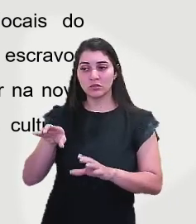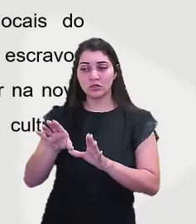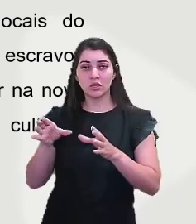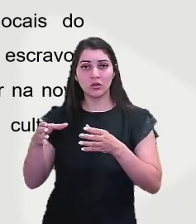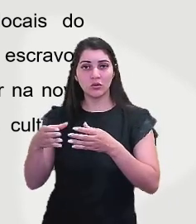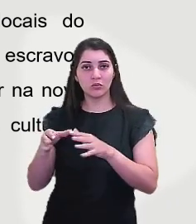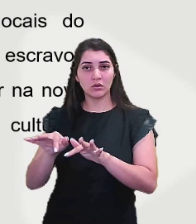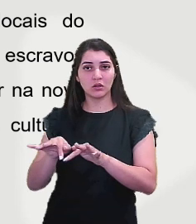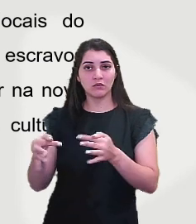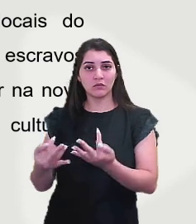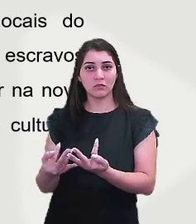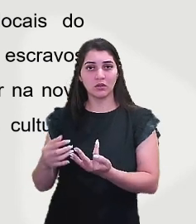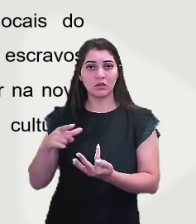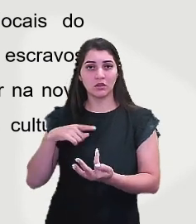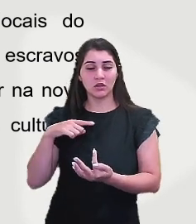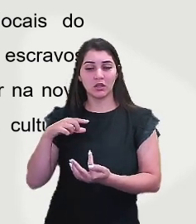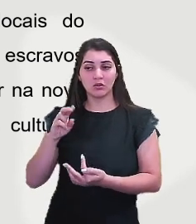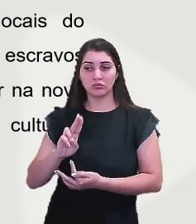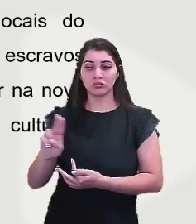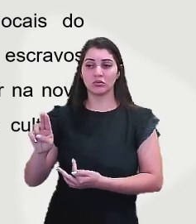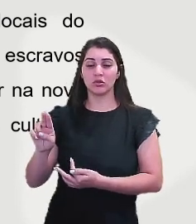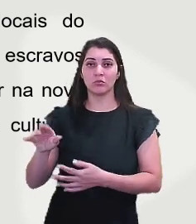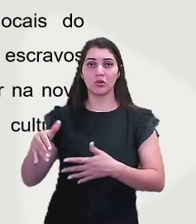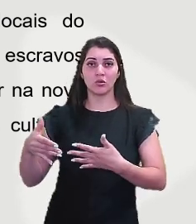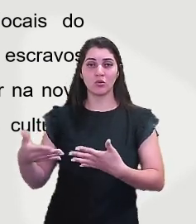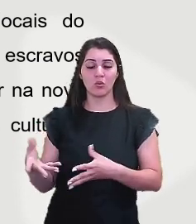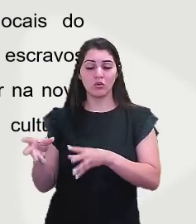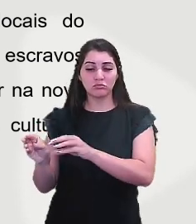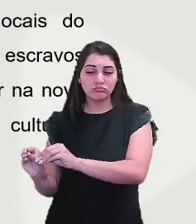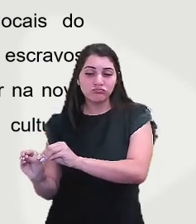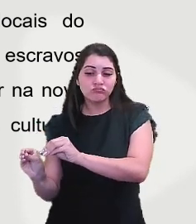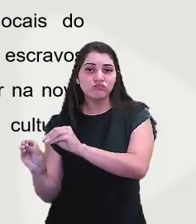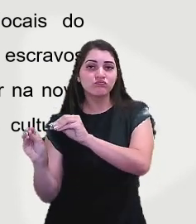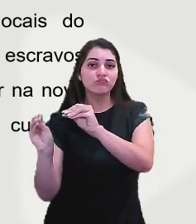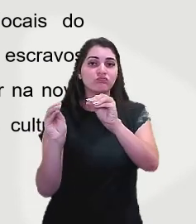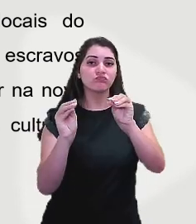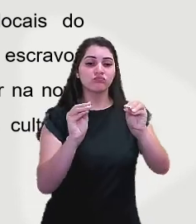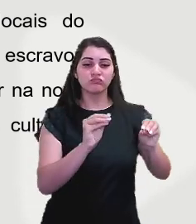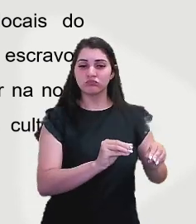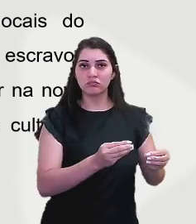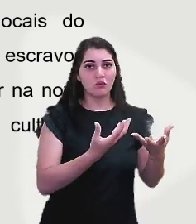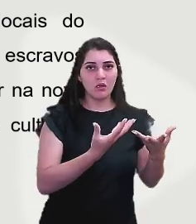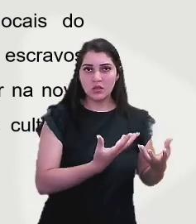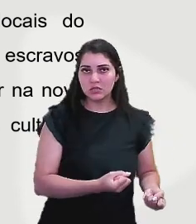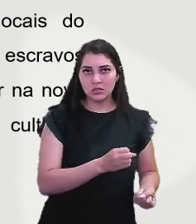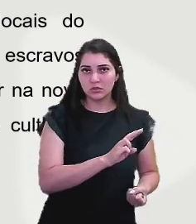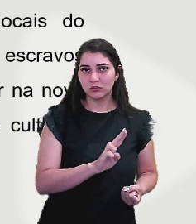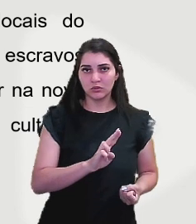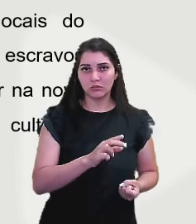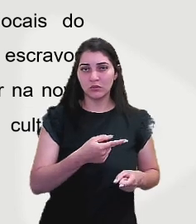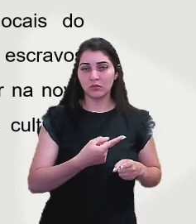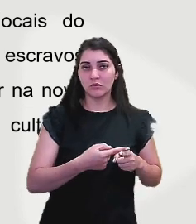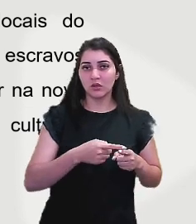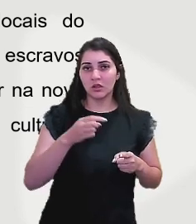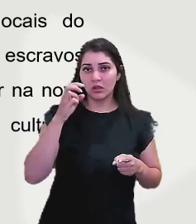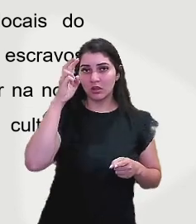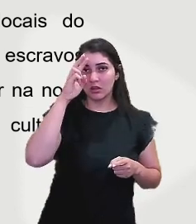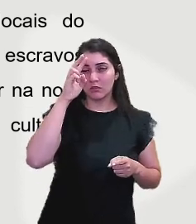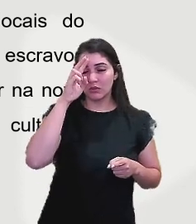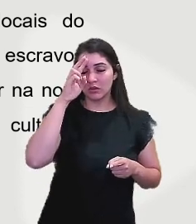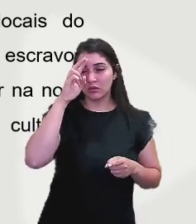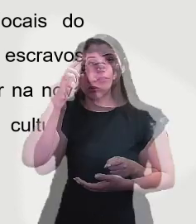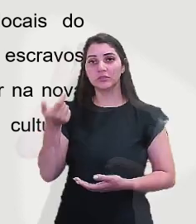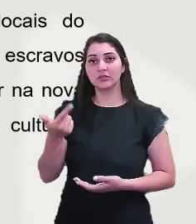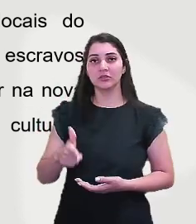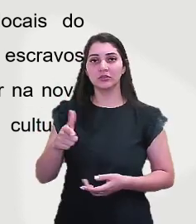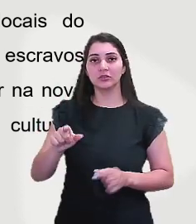sua família, você ser chamado por um nome. E quando se fazia essa retirada, não era aceito aquele nome. Porque, lembrando, os africanos não